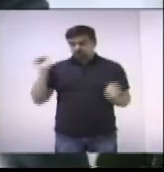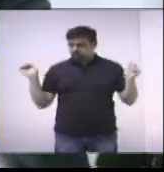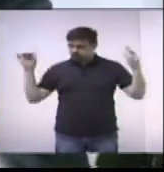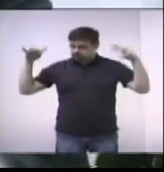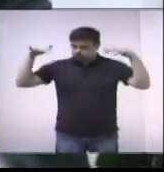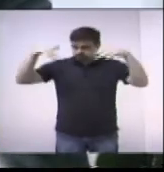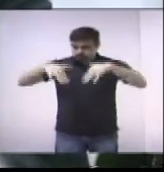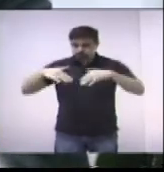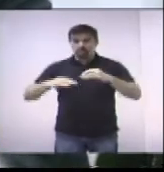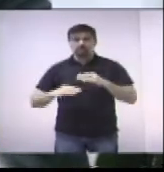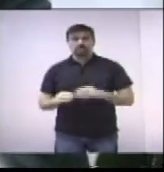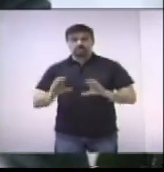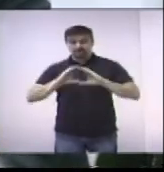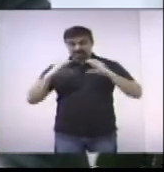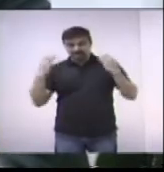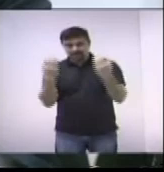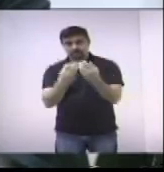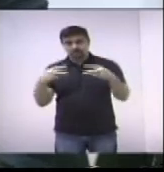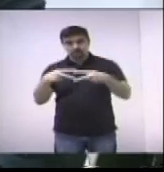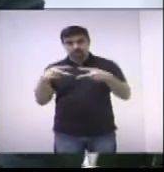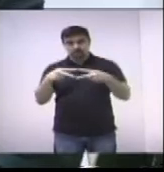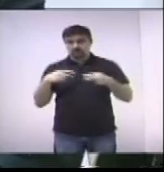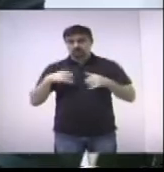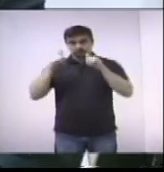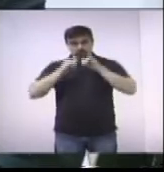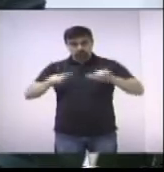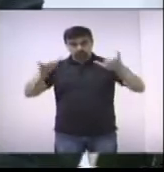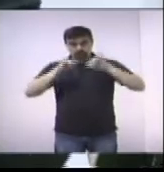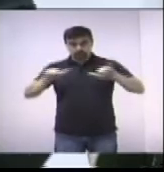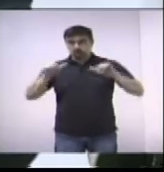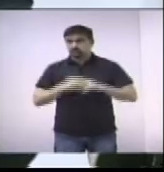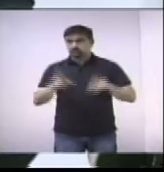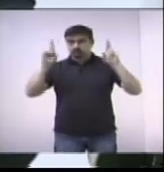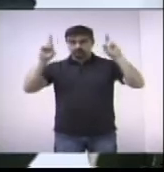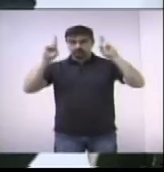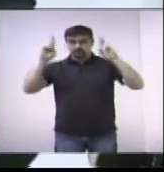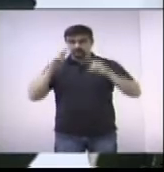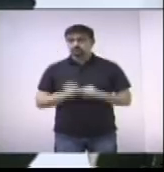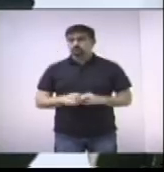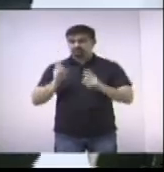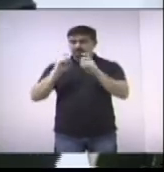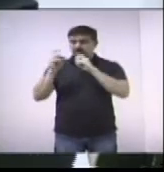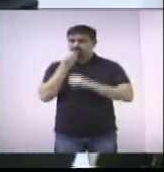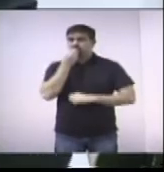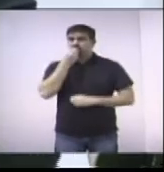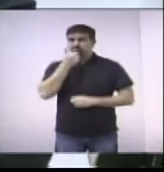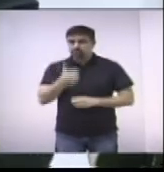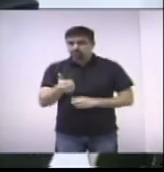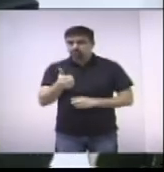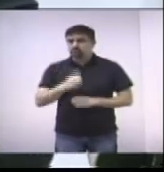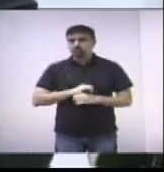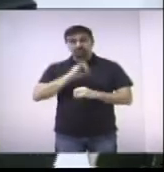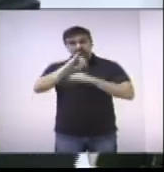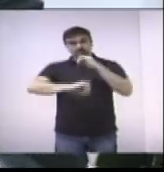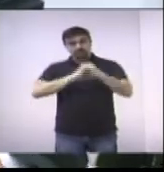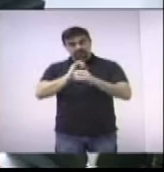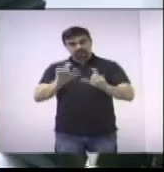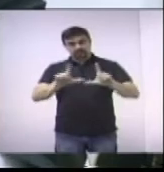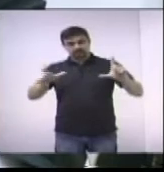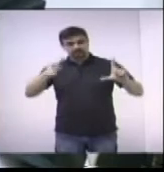plenário. Então, vale a pena aqui divulgar. Desejo a todos aí uma boa sessão, aqueles que nos escutam aí ou nos assistem pela